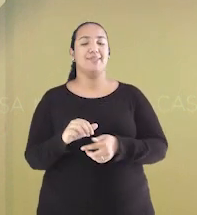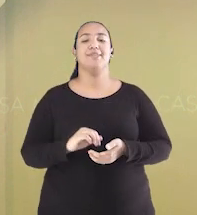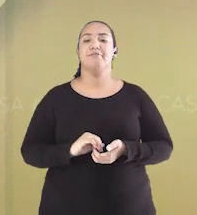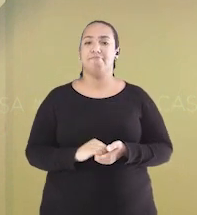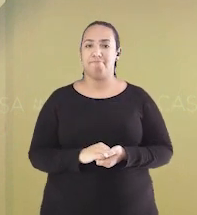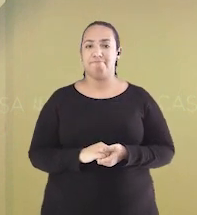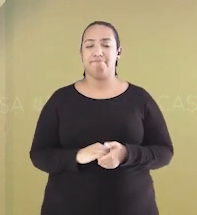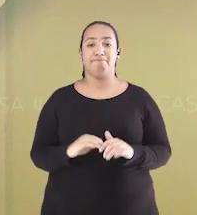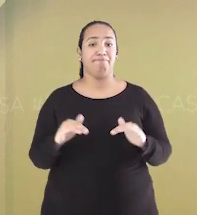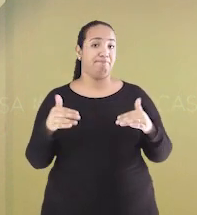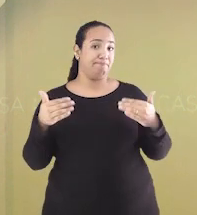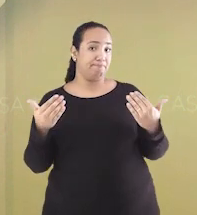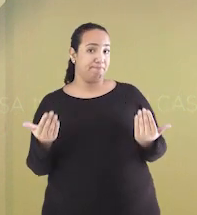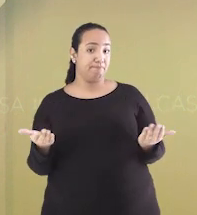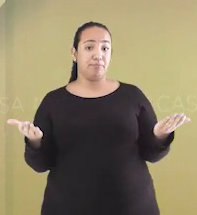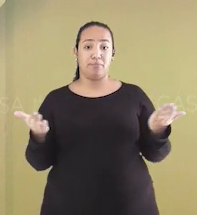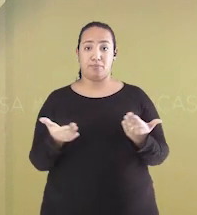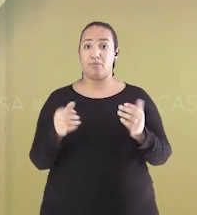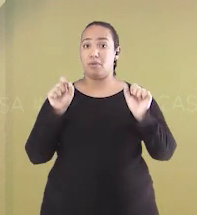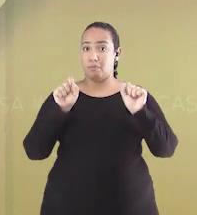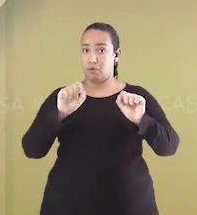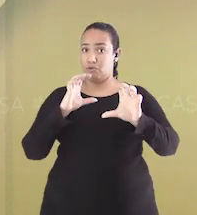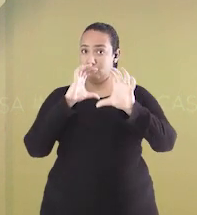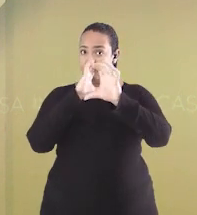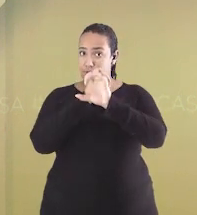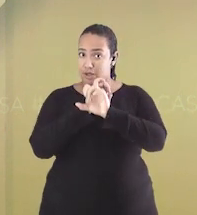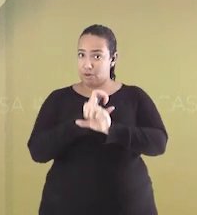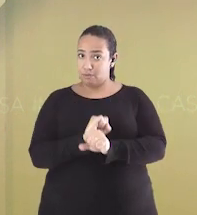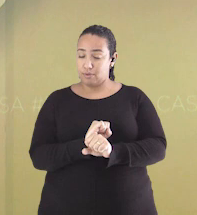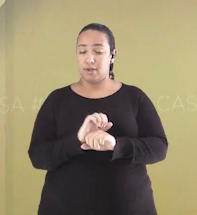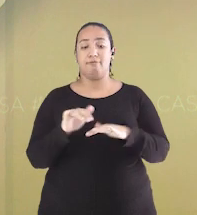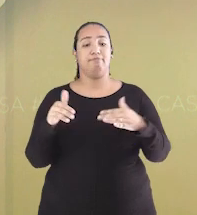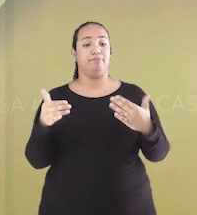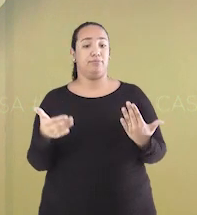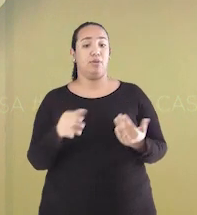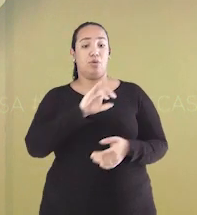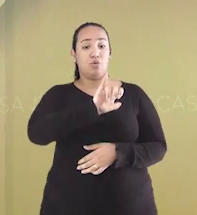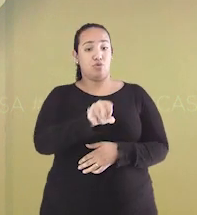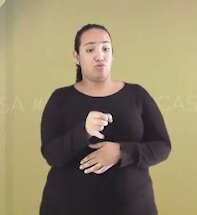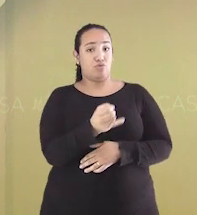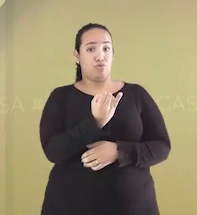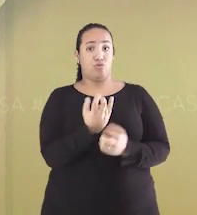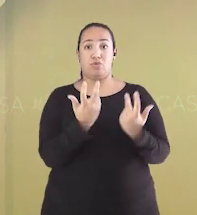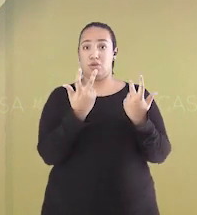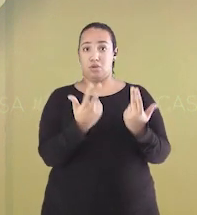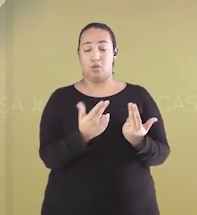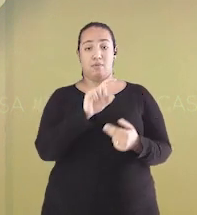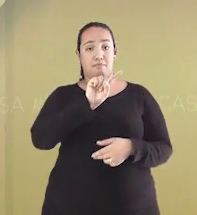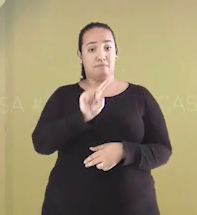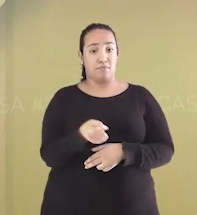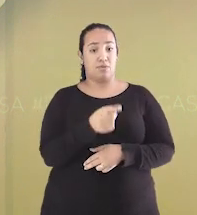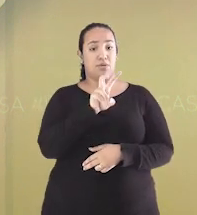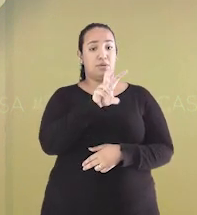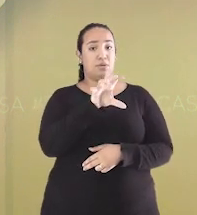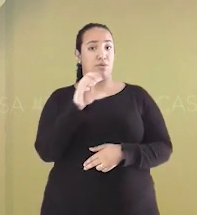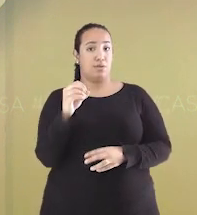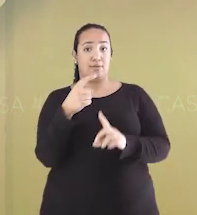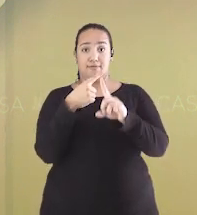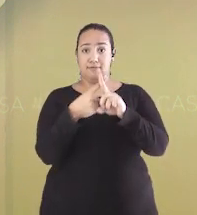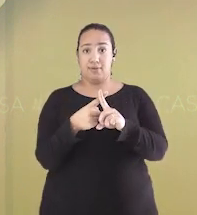ano. Agora, nós faremos o cálculo. Então, juros vai ser igual a